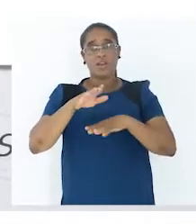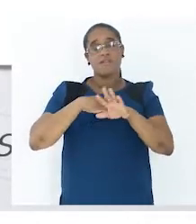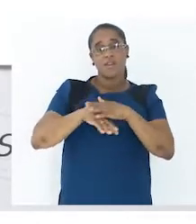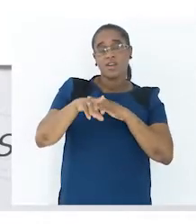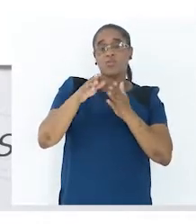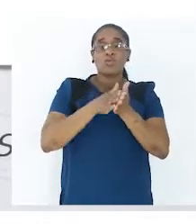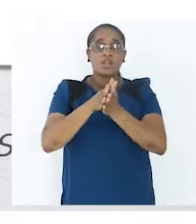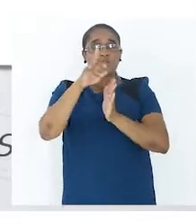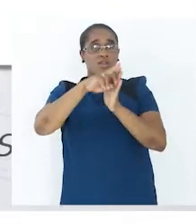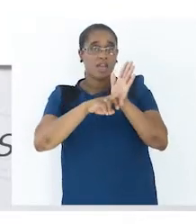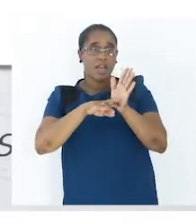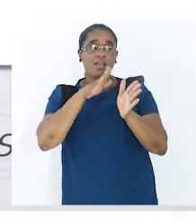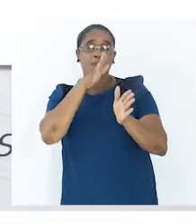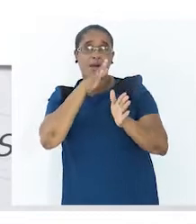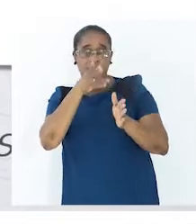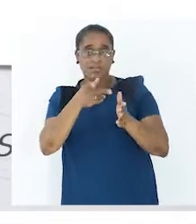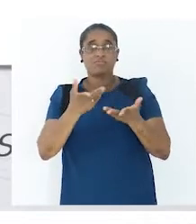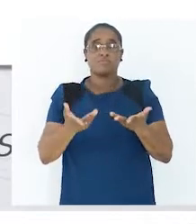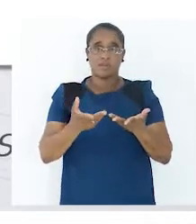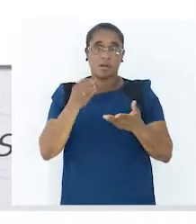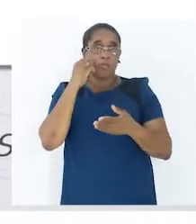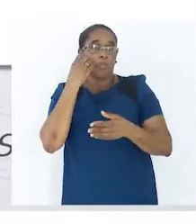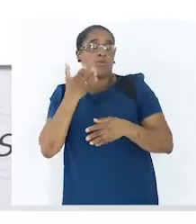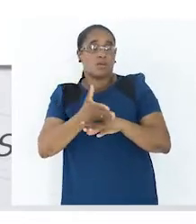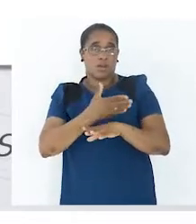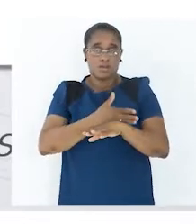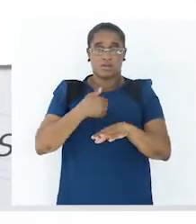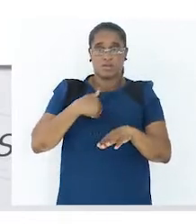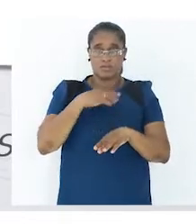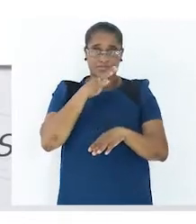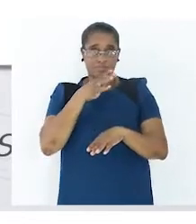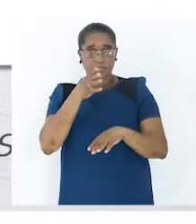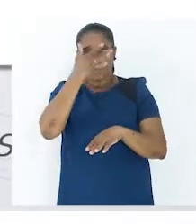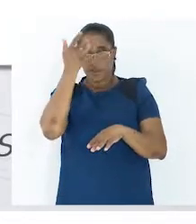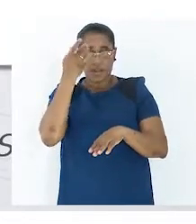regras práticas que foram criadas, como eu já disse, para nos facilitar a vida.